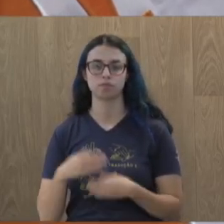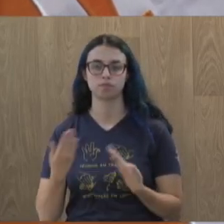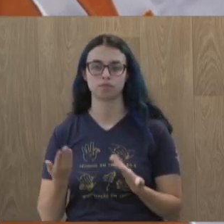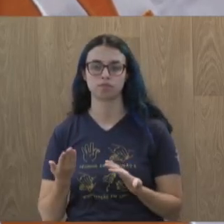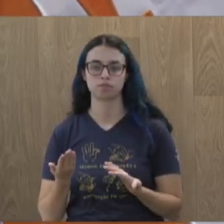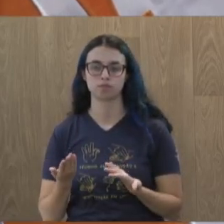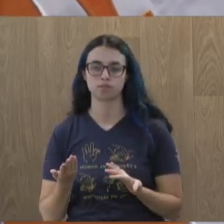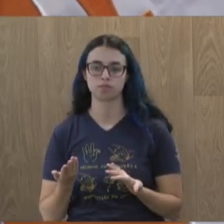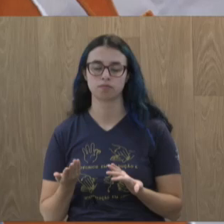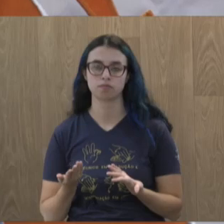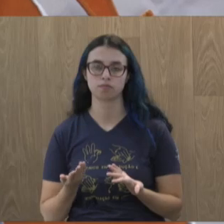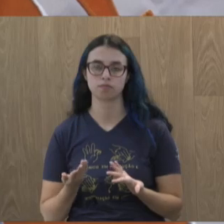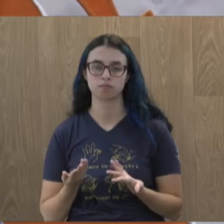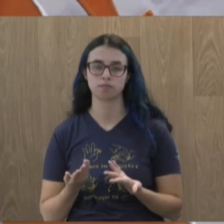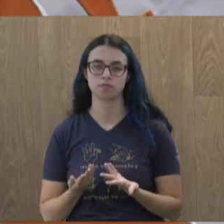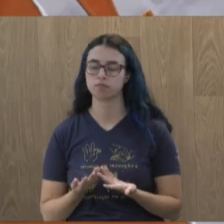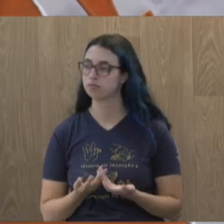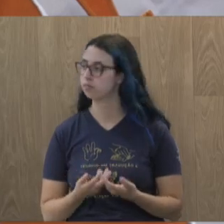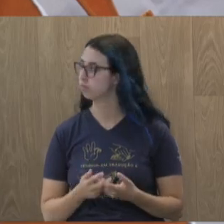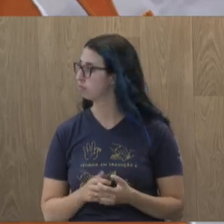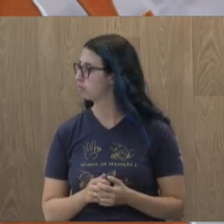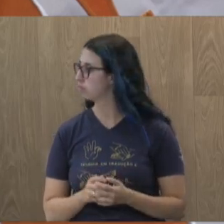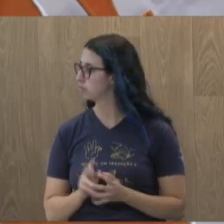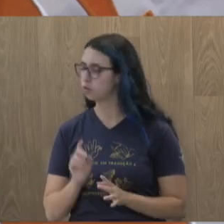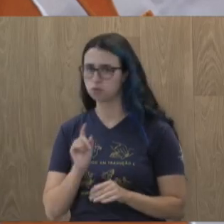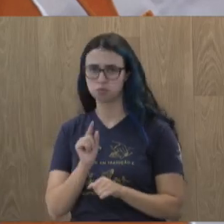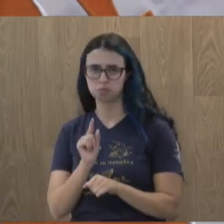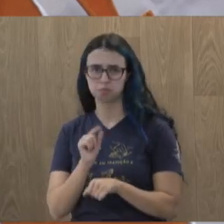né? Um minutinho, por favor, vereador.